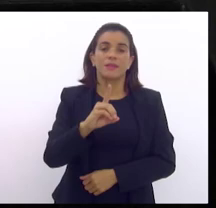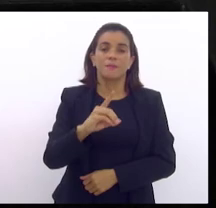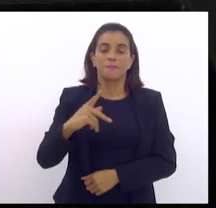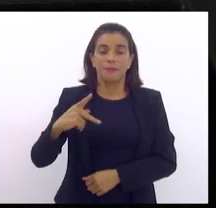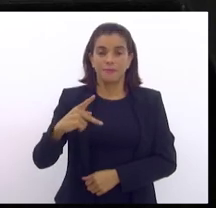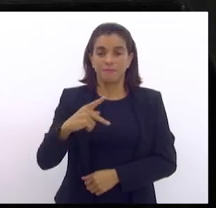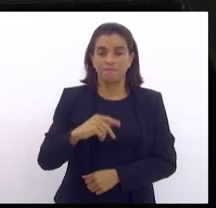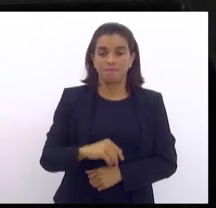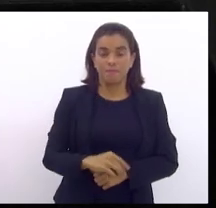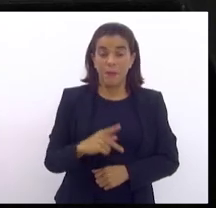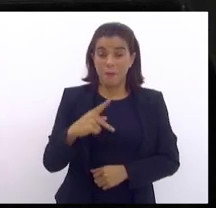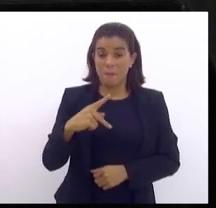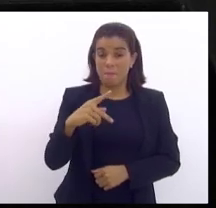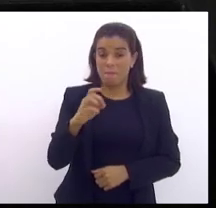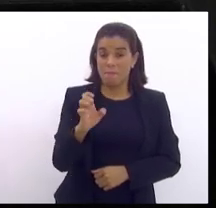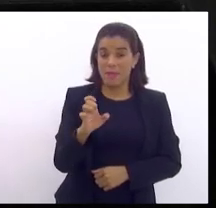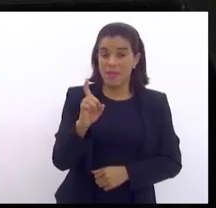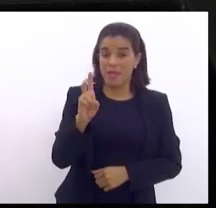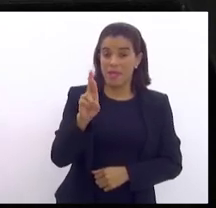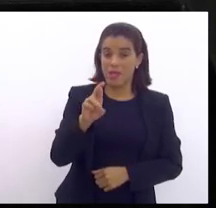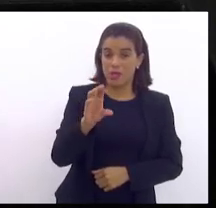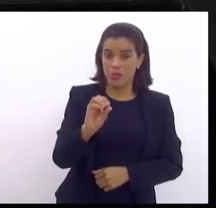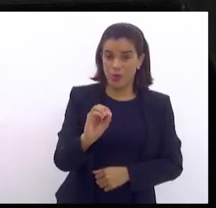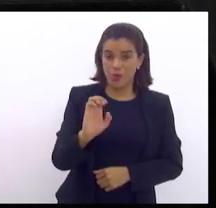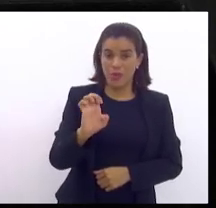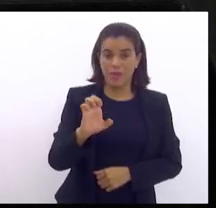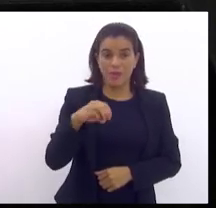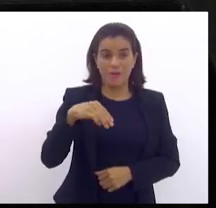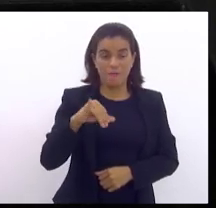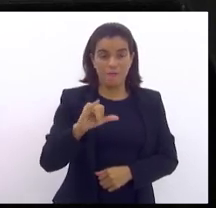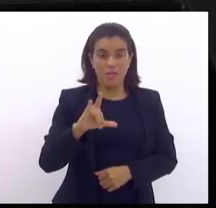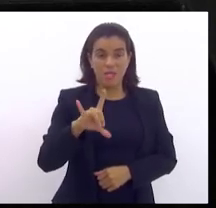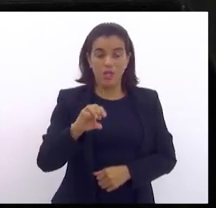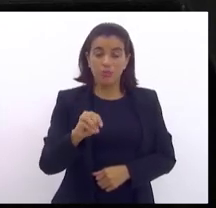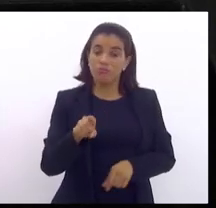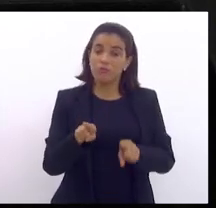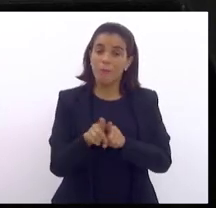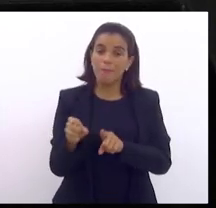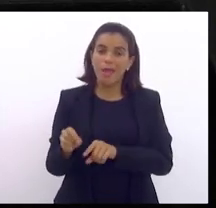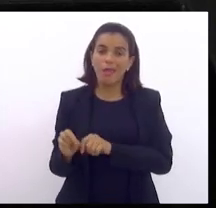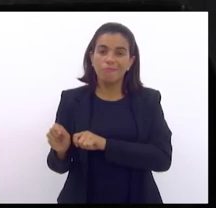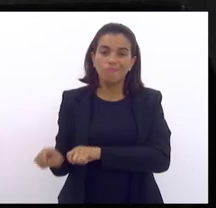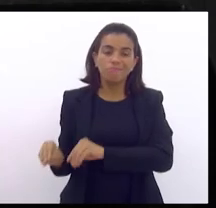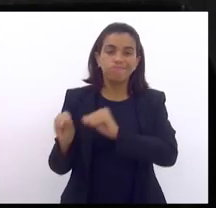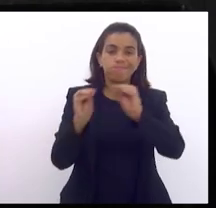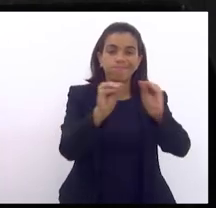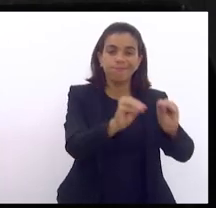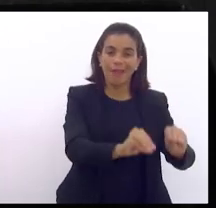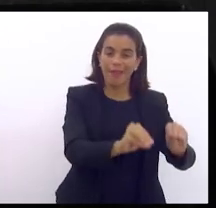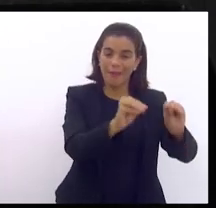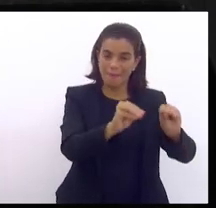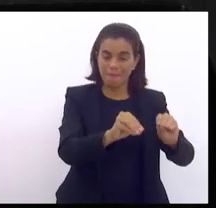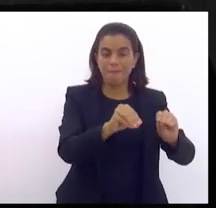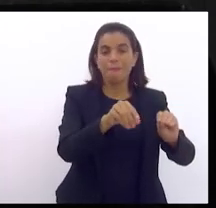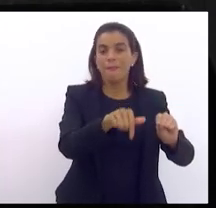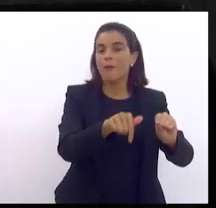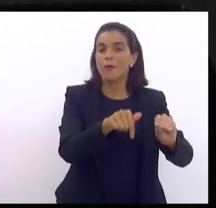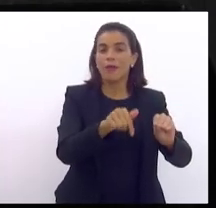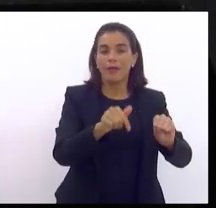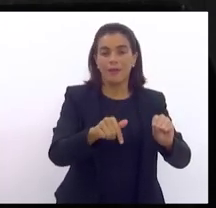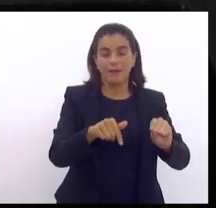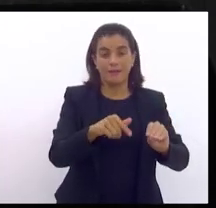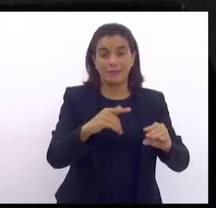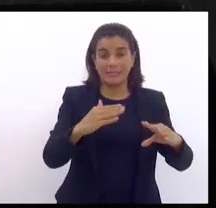levamos para Macaé o segurança presente, com o capitão Edilson, o